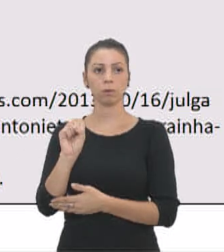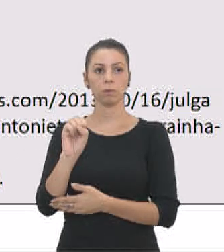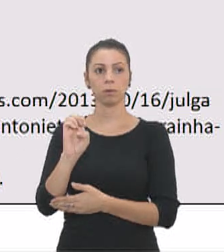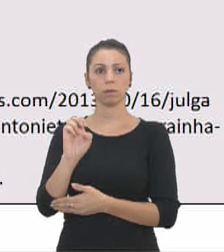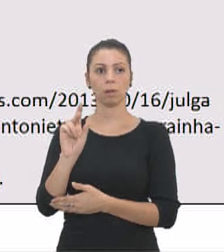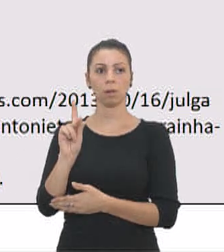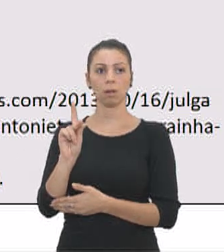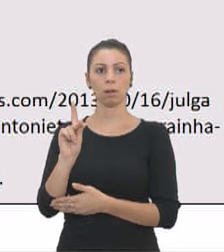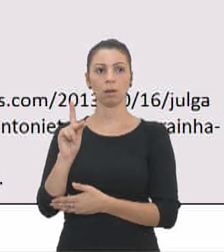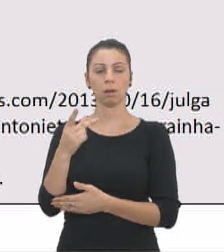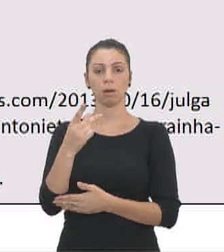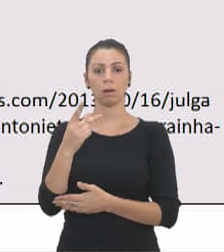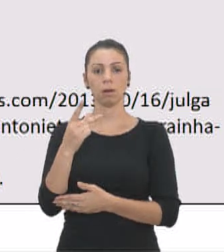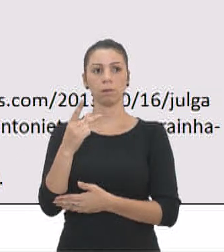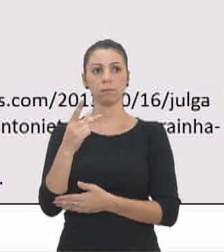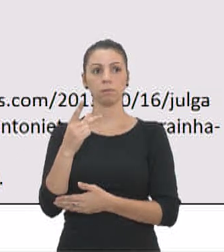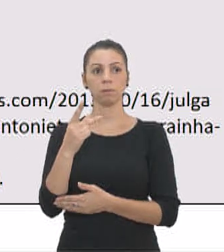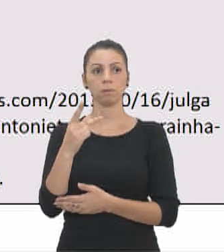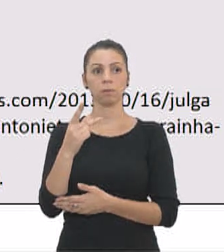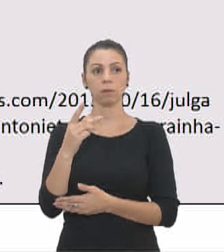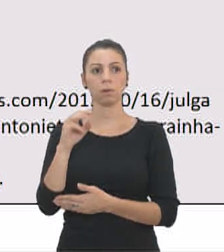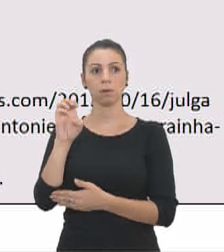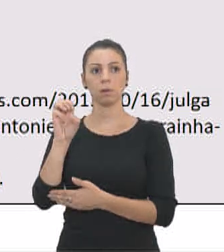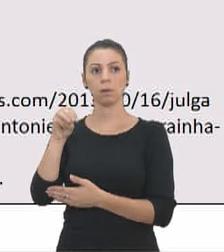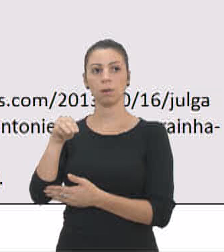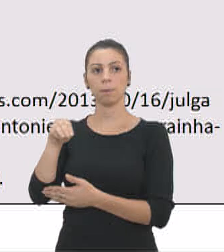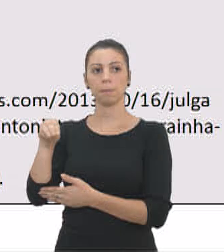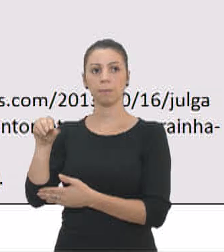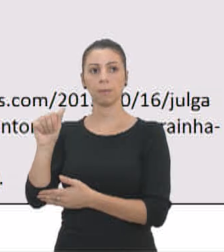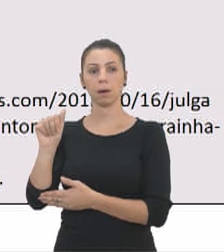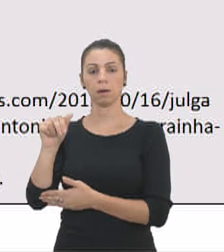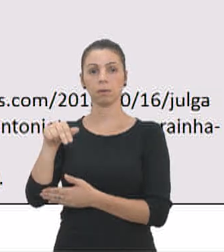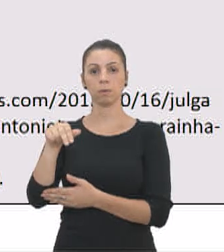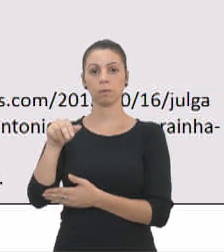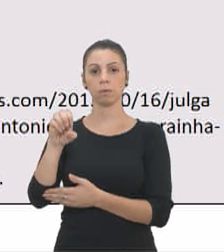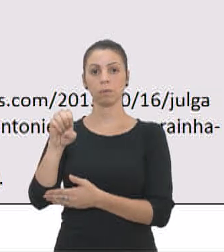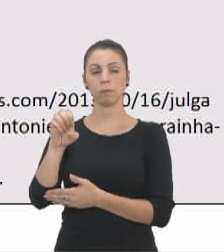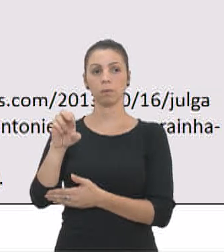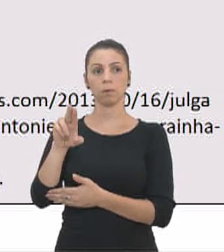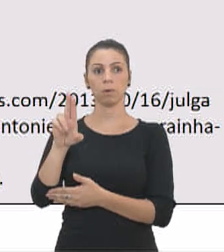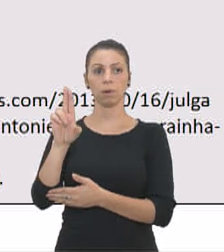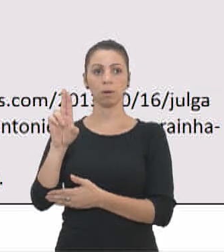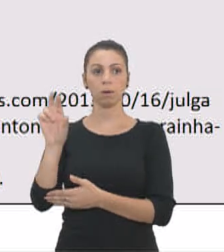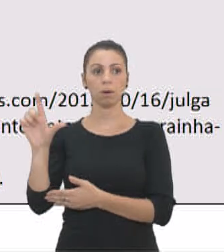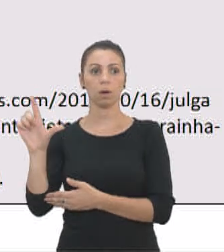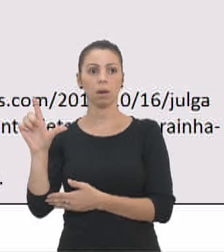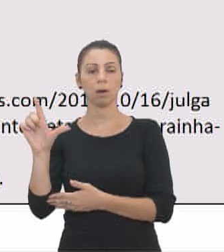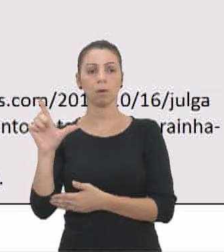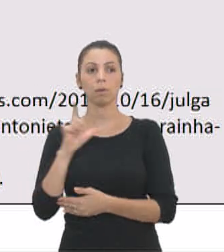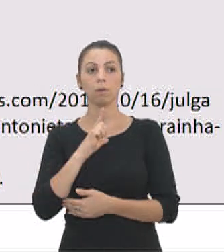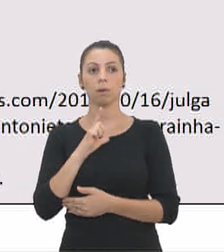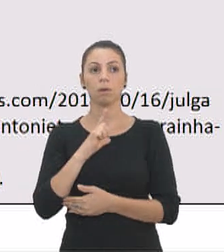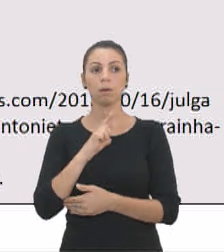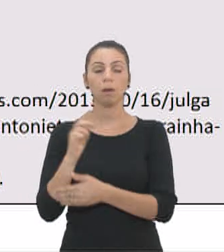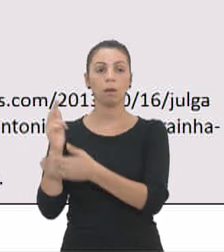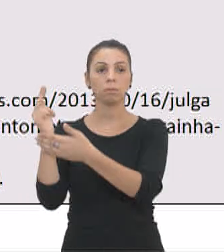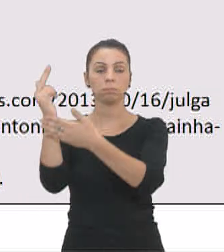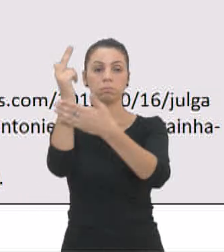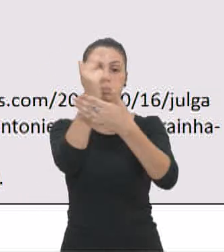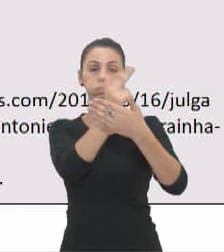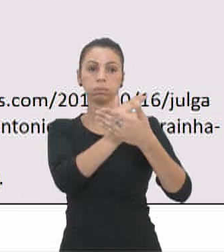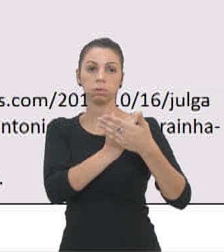Butcher, retratando o momento em que o pintor Jacques-Louis David rascunhou a